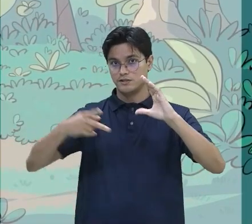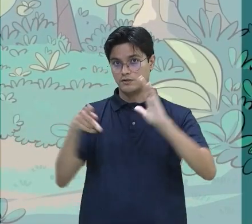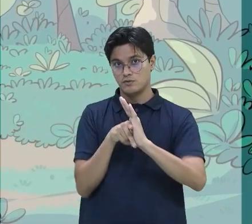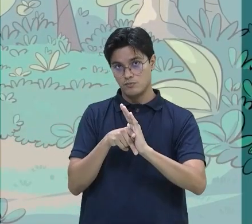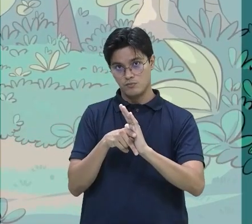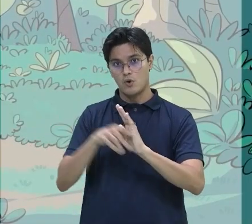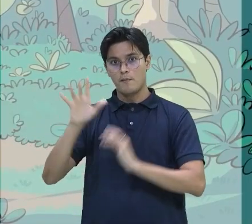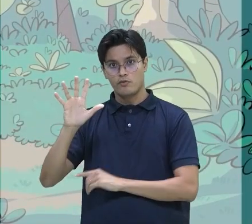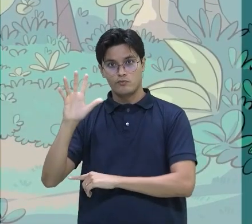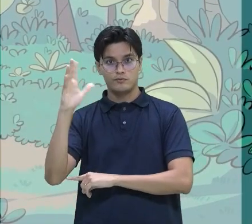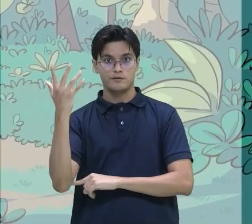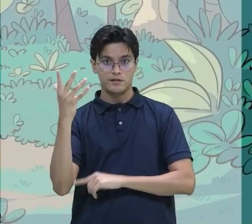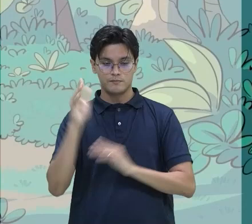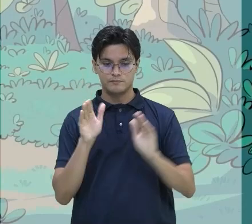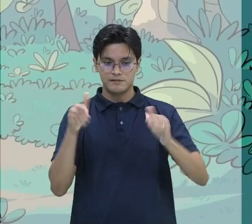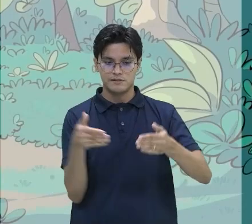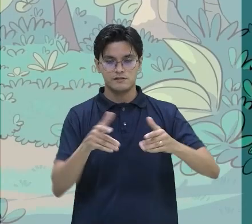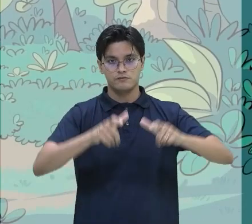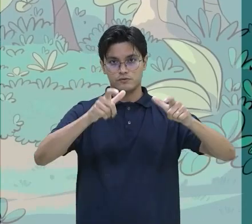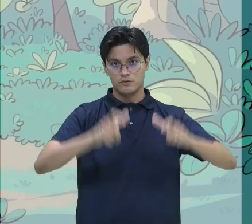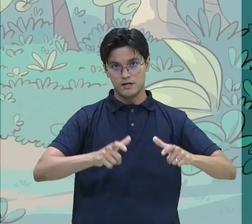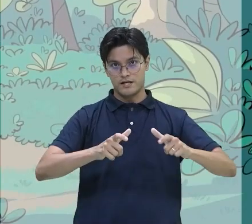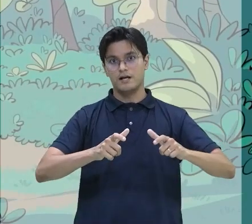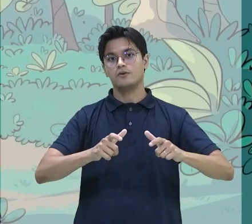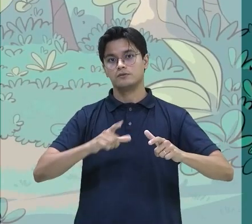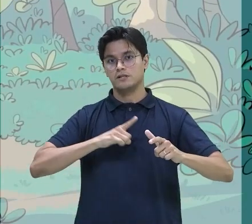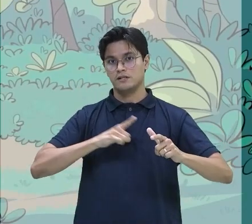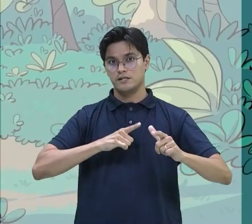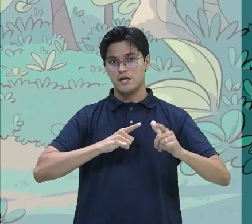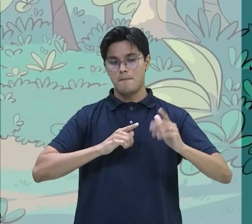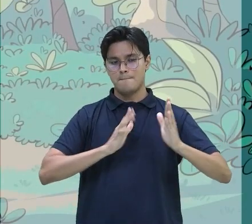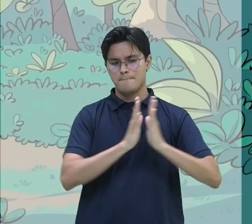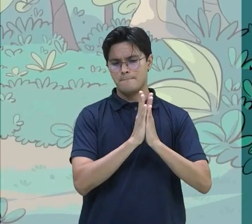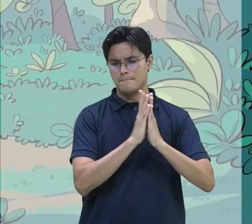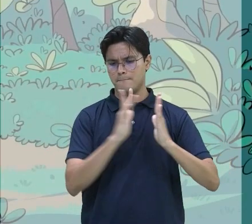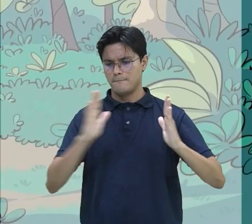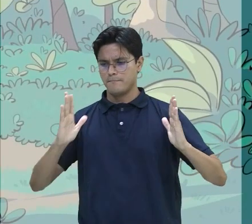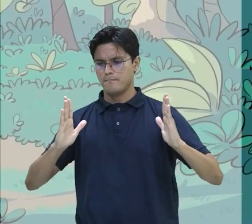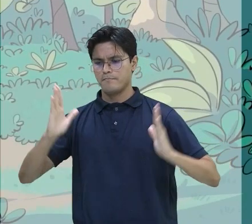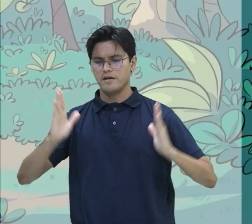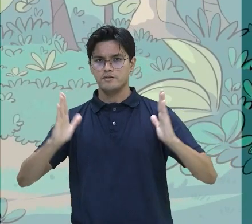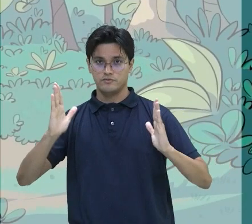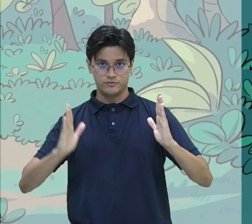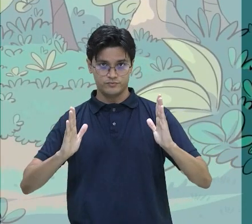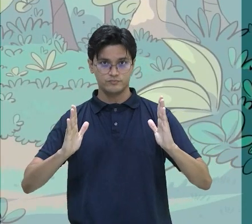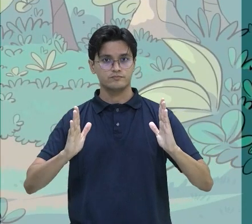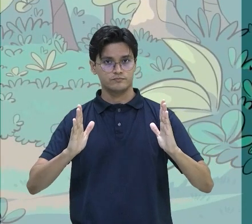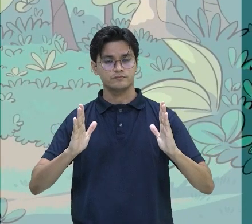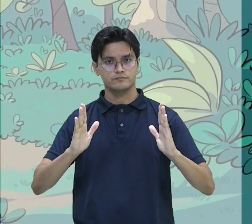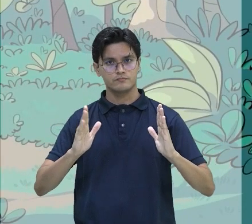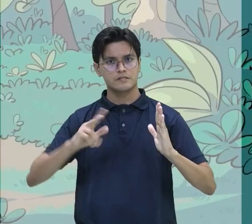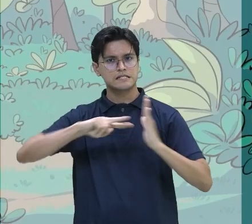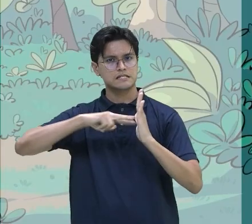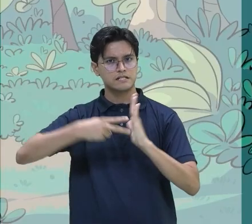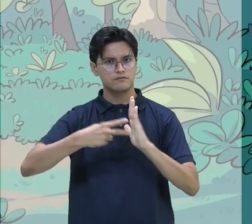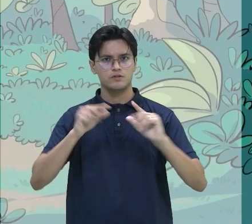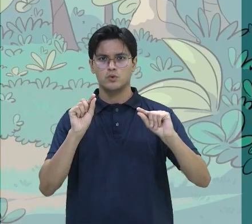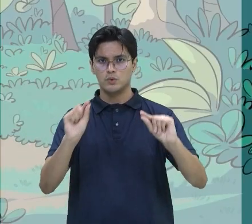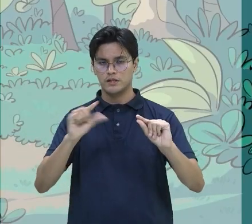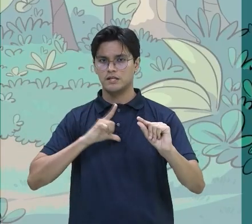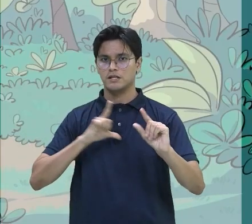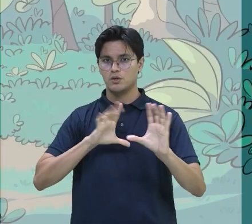determinado local durante um período longo do tempo, ou seja, um conjunto de características